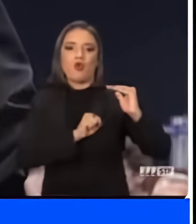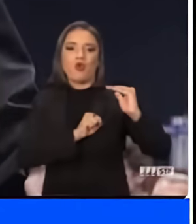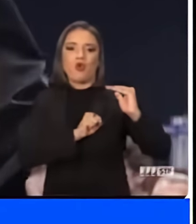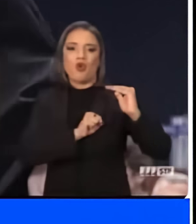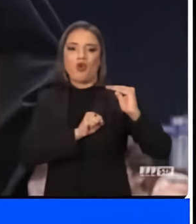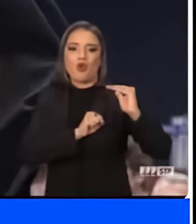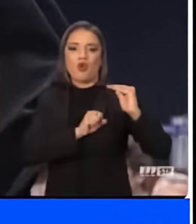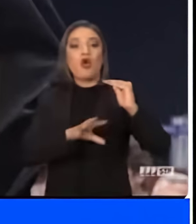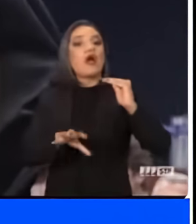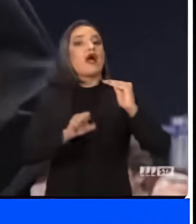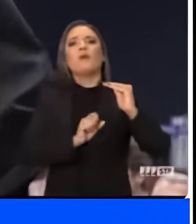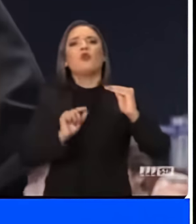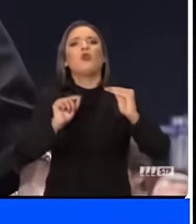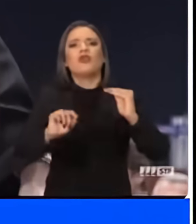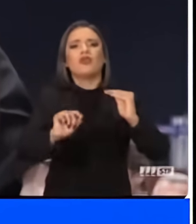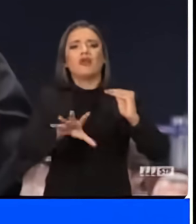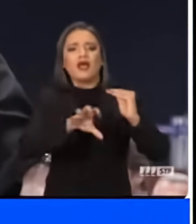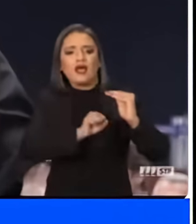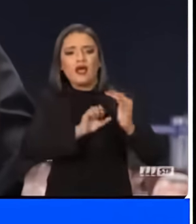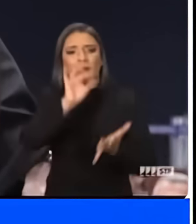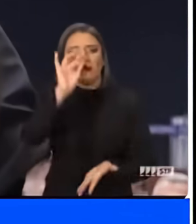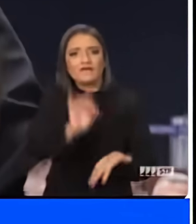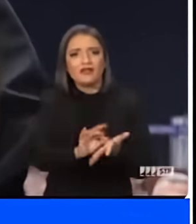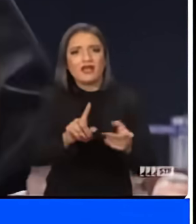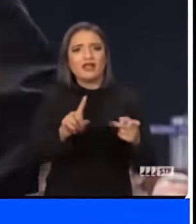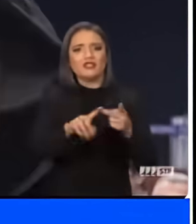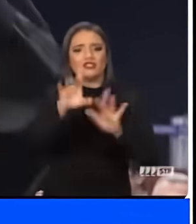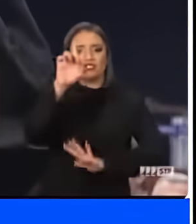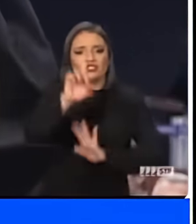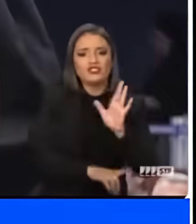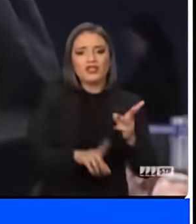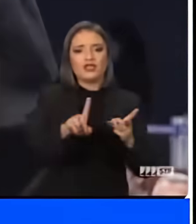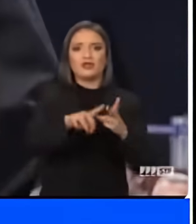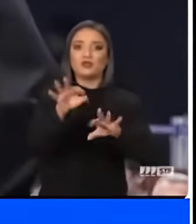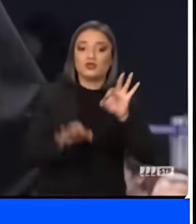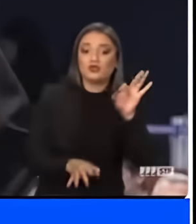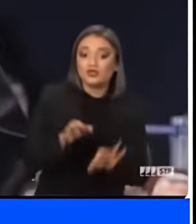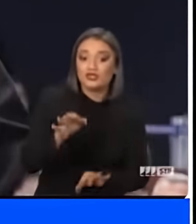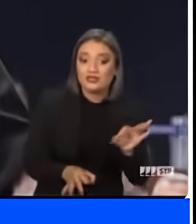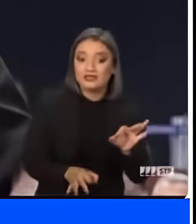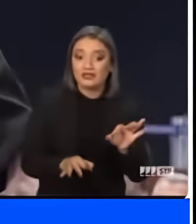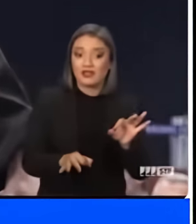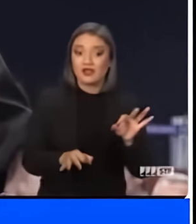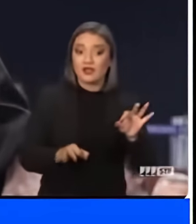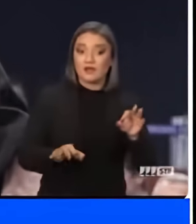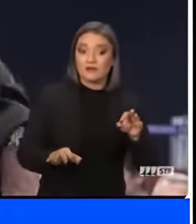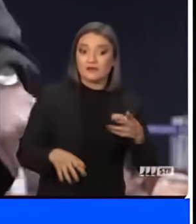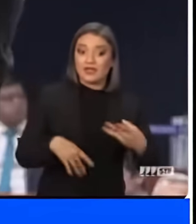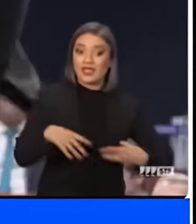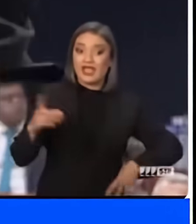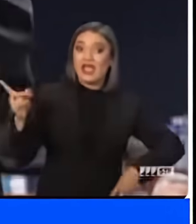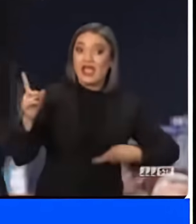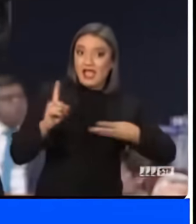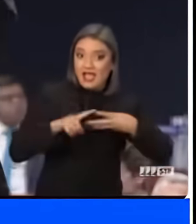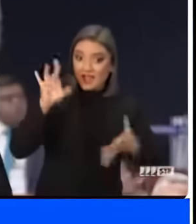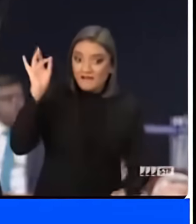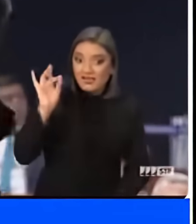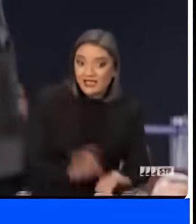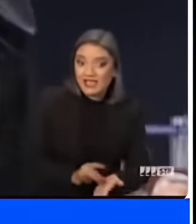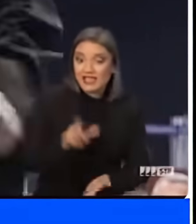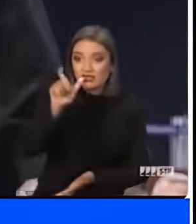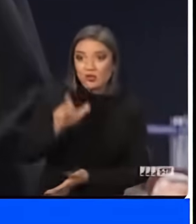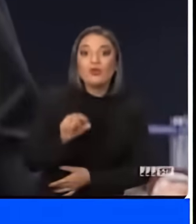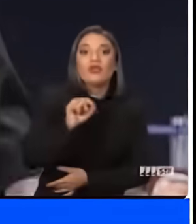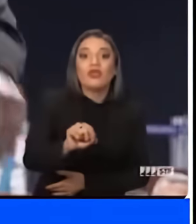O amor à verdade, o amor ao direito e o amor à justiça. E a verdade é que o general Paulo Sérgio não é